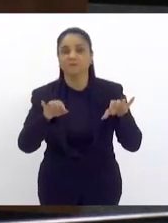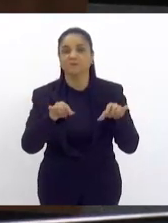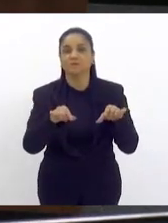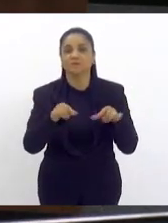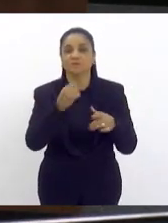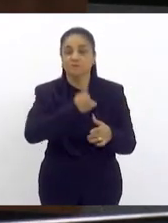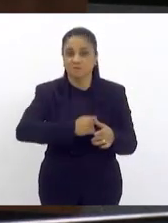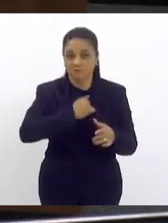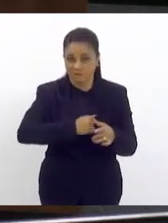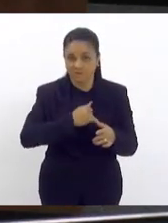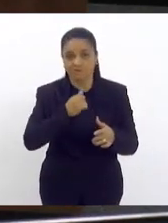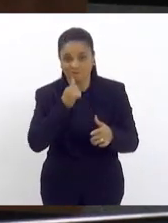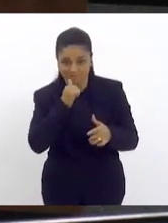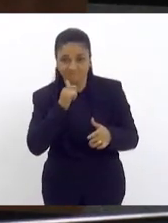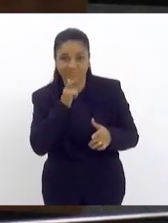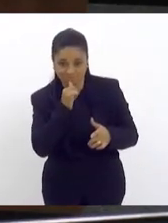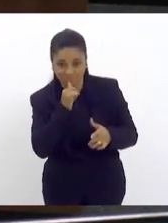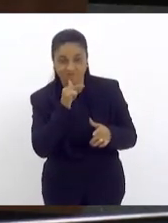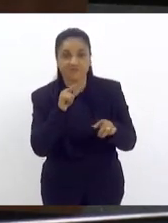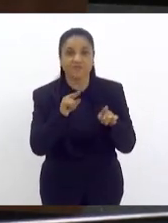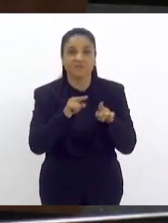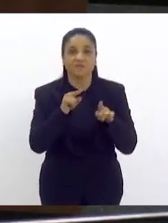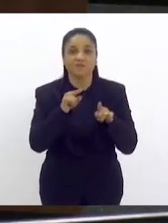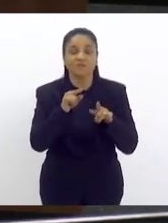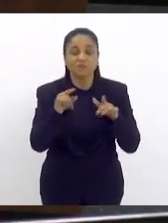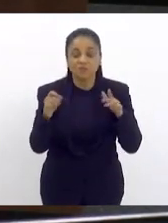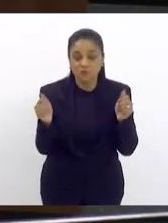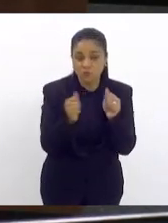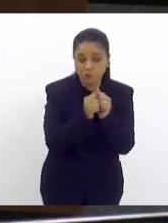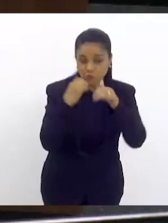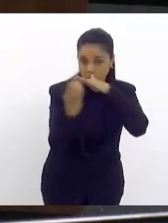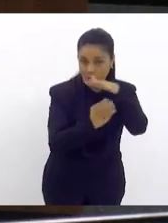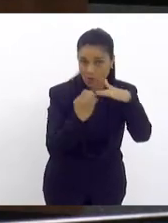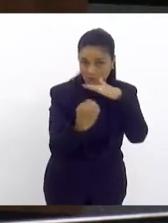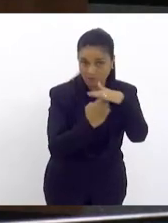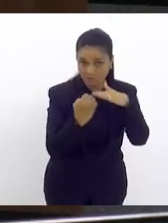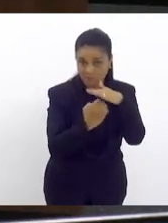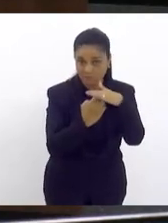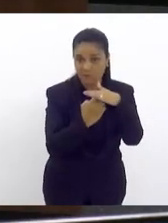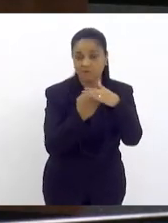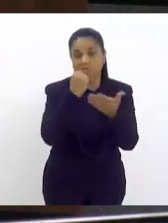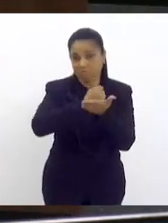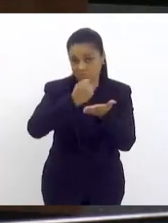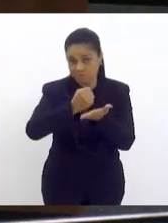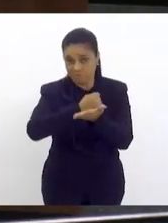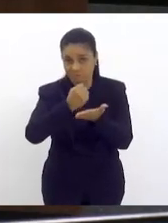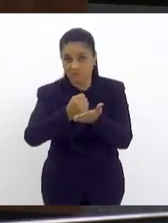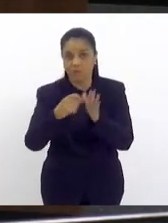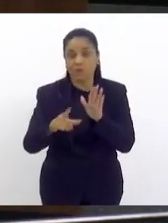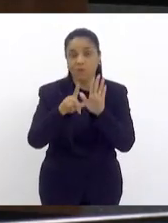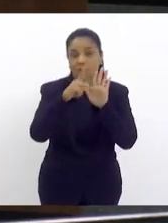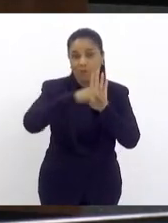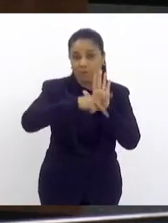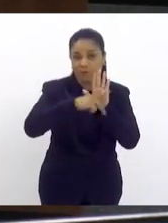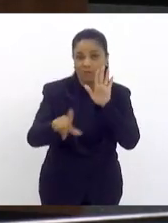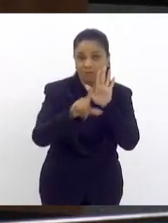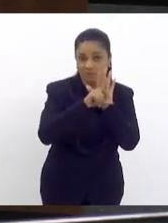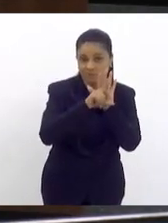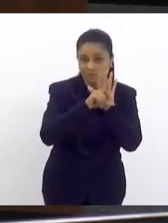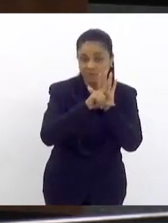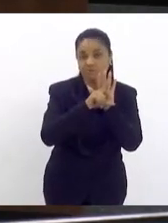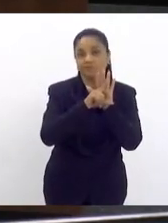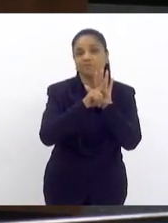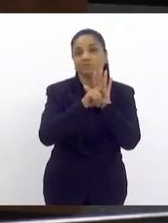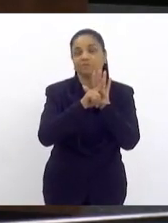objetos já contratados juntos concessionárias e por fim considerando que o projeto de lei busca adequar e manter